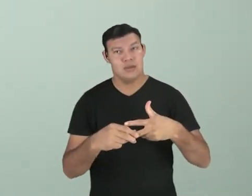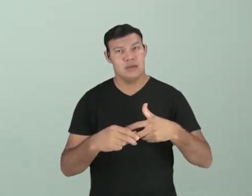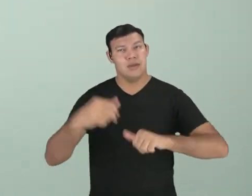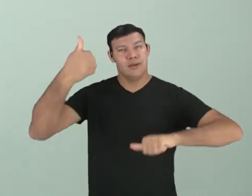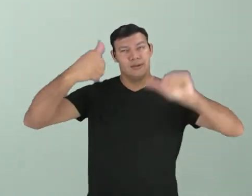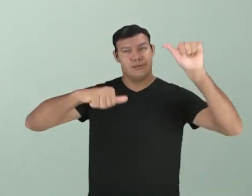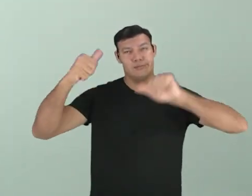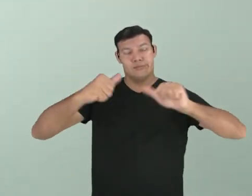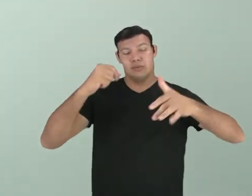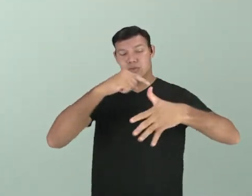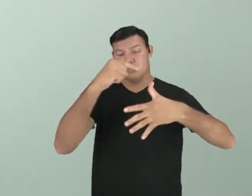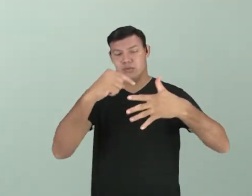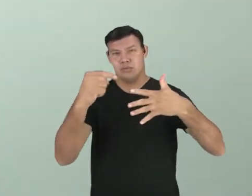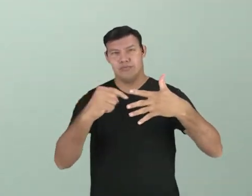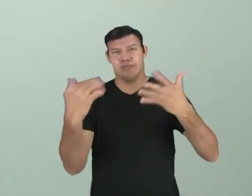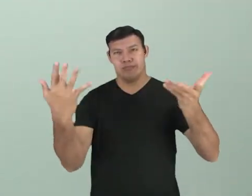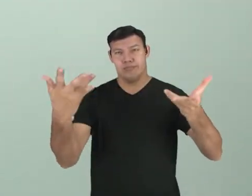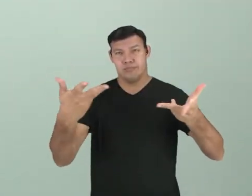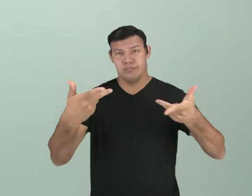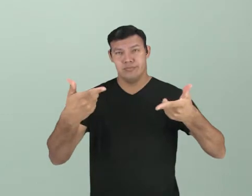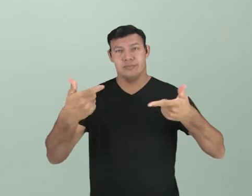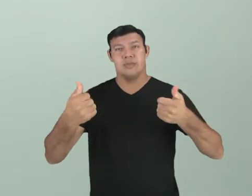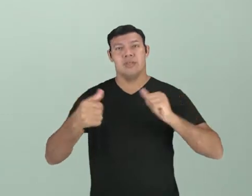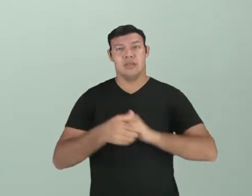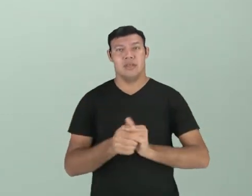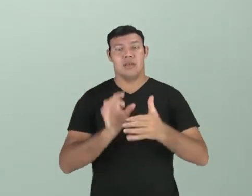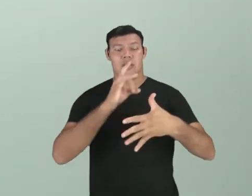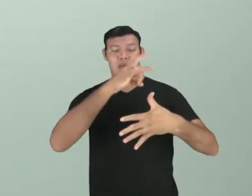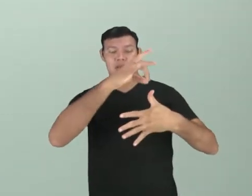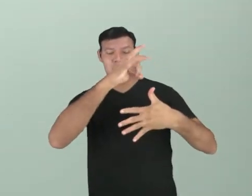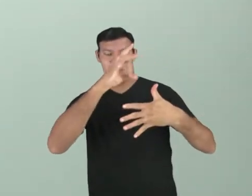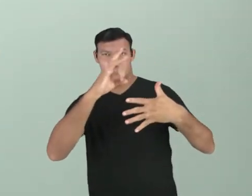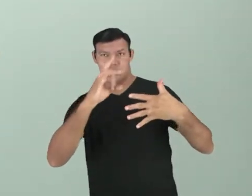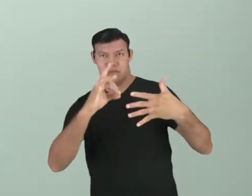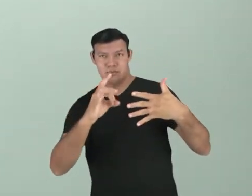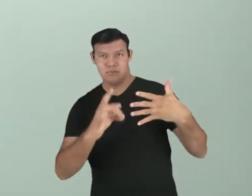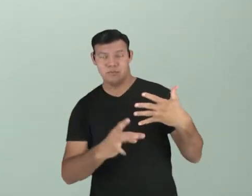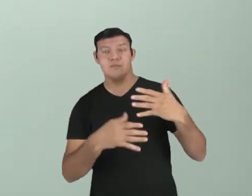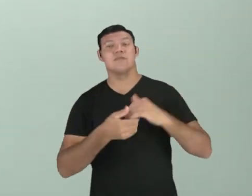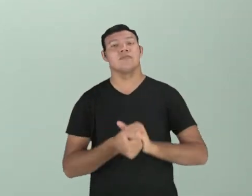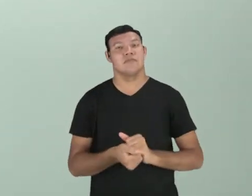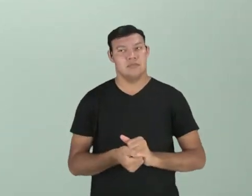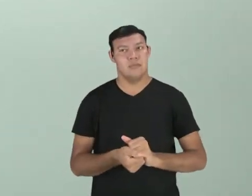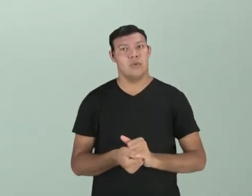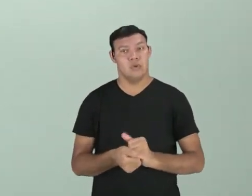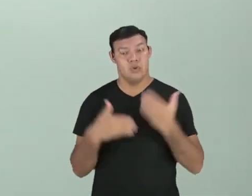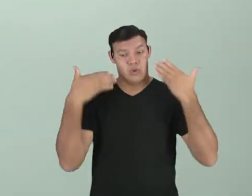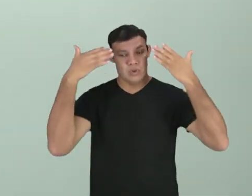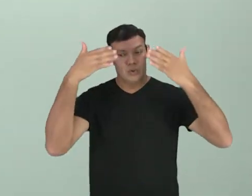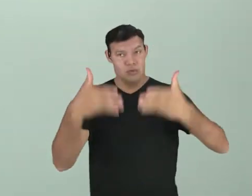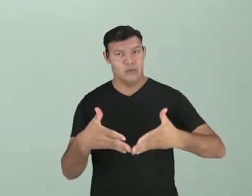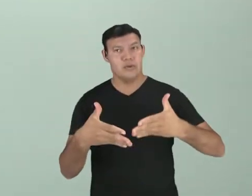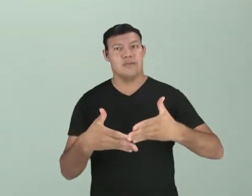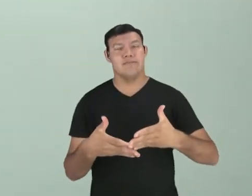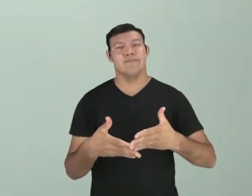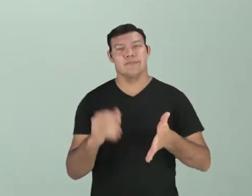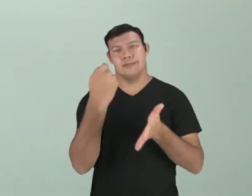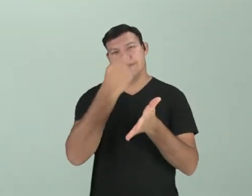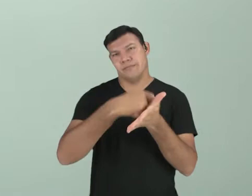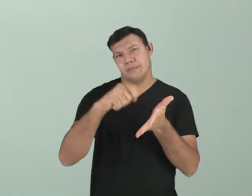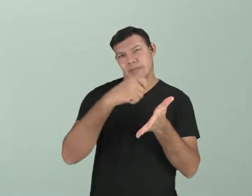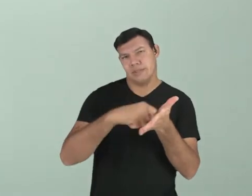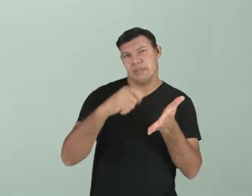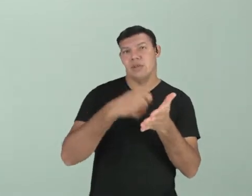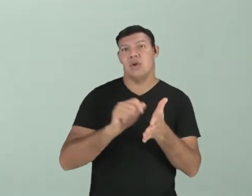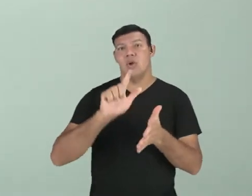avaliada em 5 competências. Cada competência dessa vai trabalhar uma com ortografia, outro